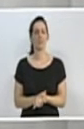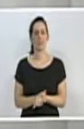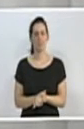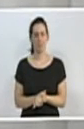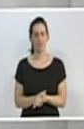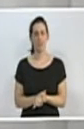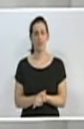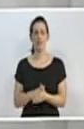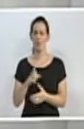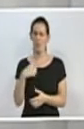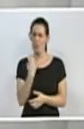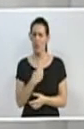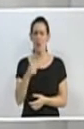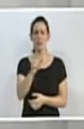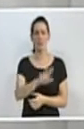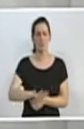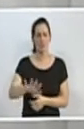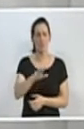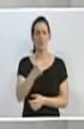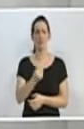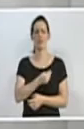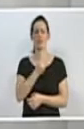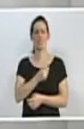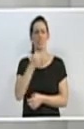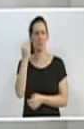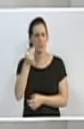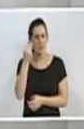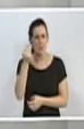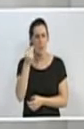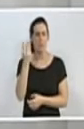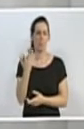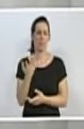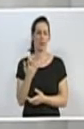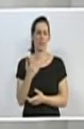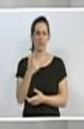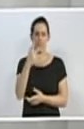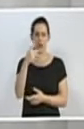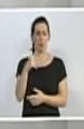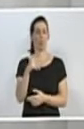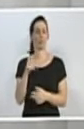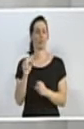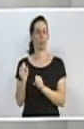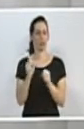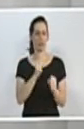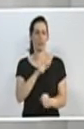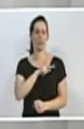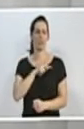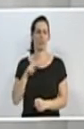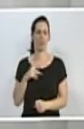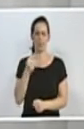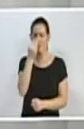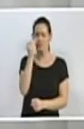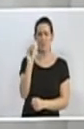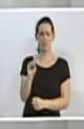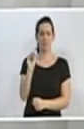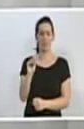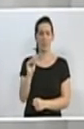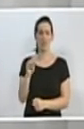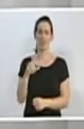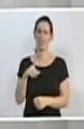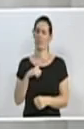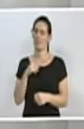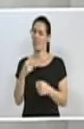situação vivenciada em razão do descuido do poder público. É superada com sobras pela